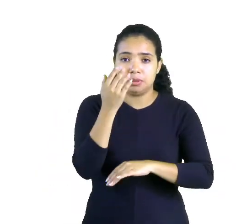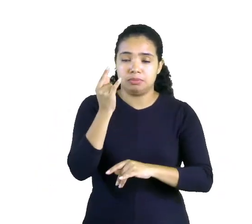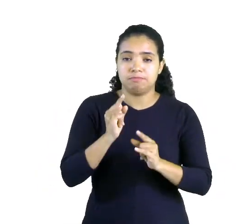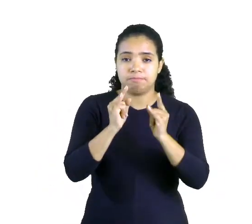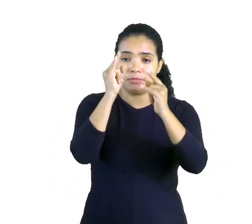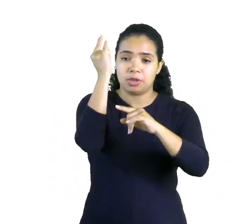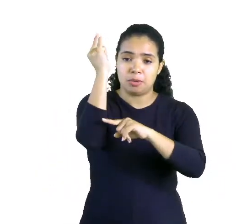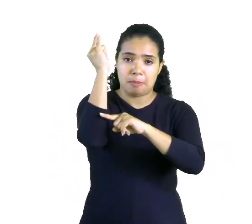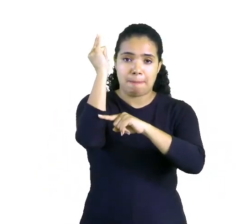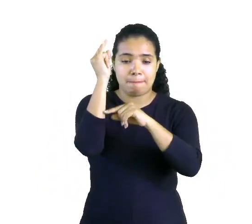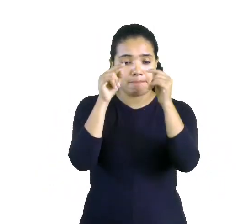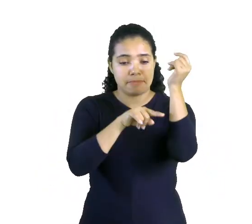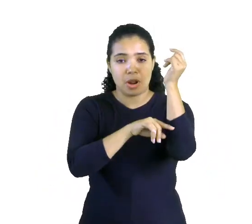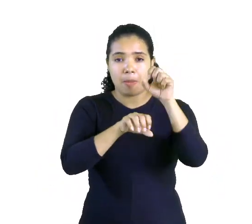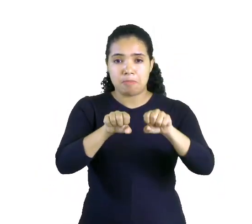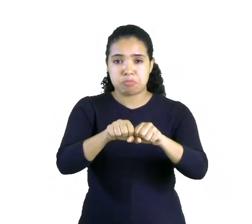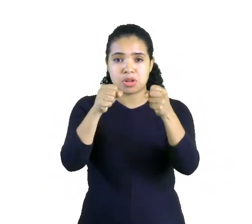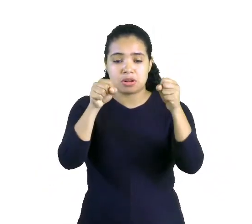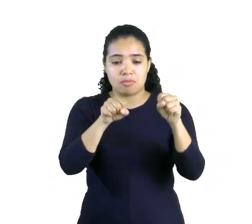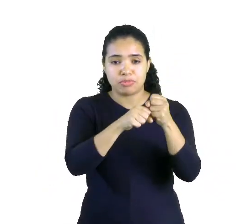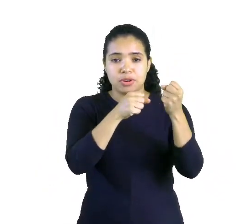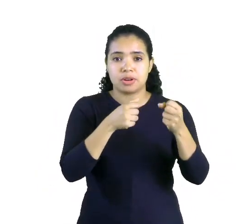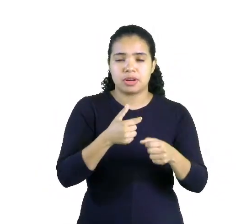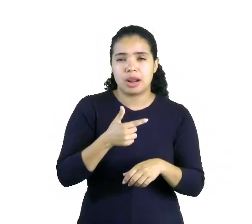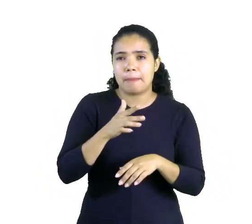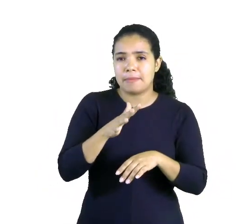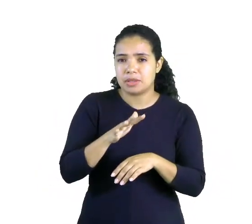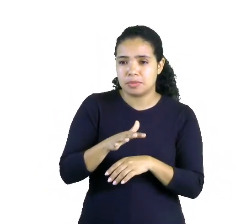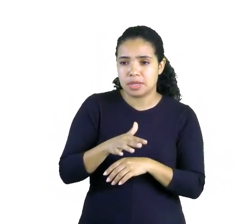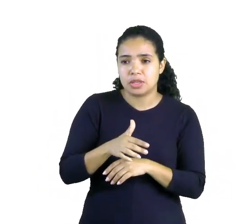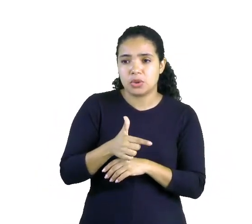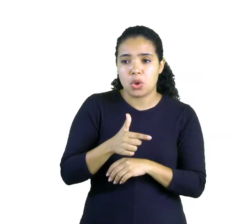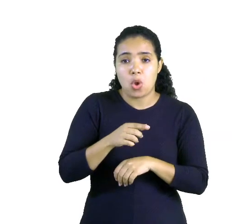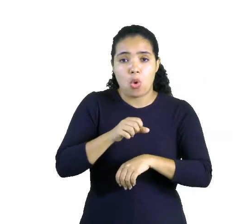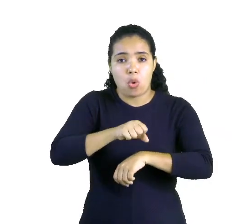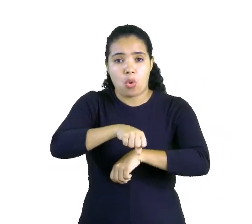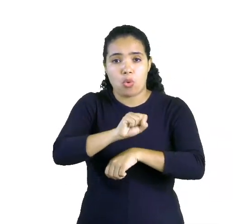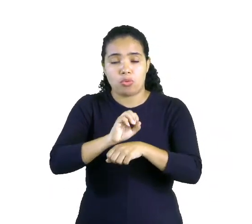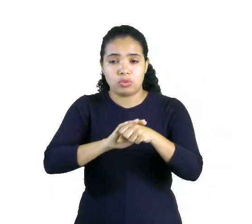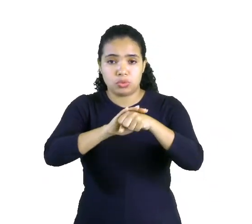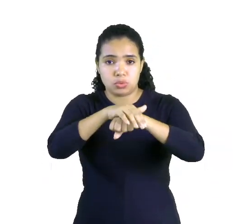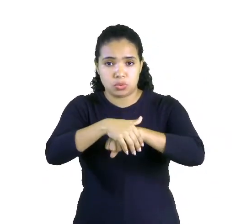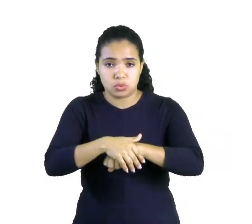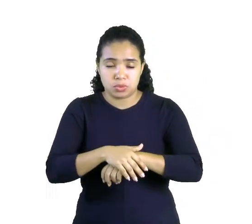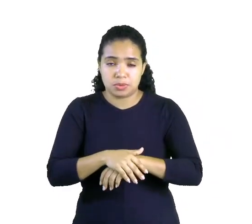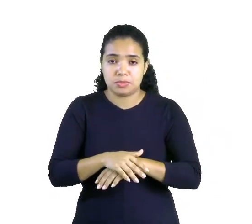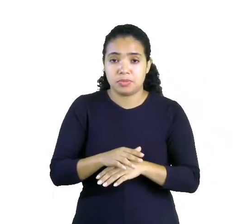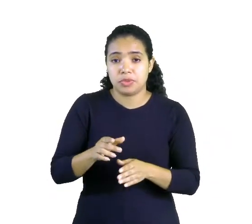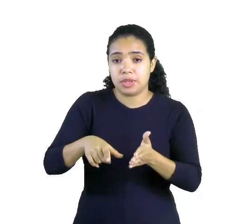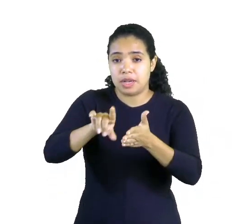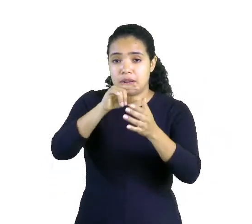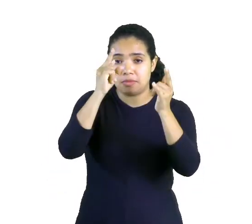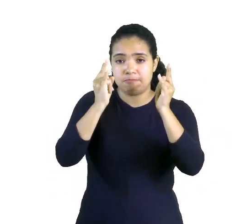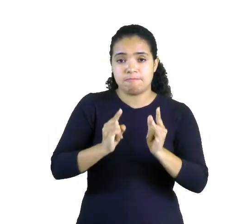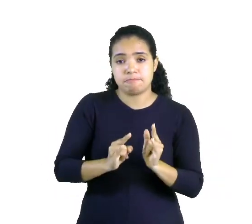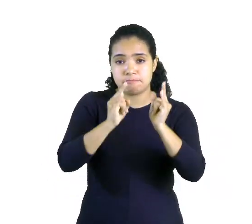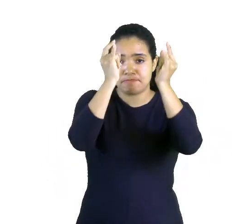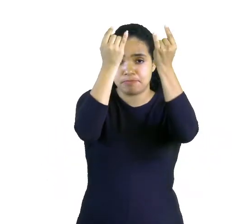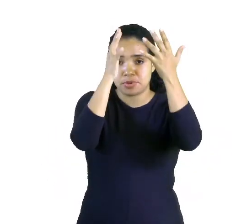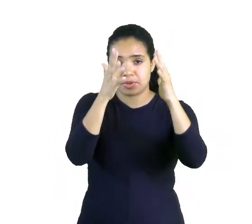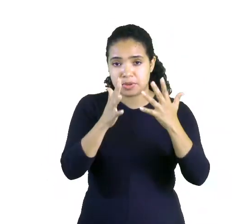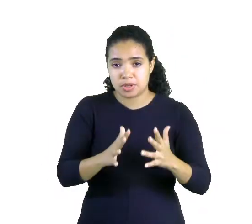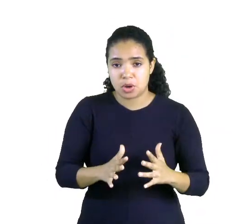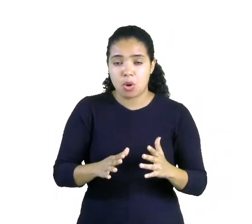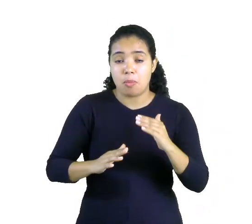ouvidos, cerca de 20, 10 e 5 minutos antes do desabamento. O porteiro